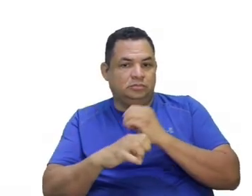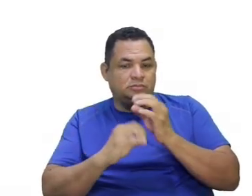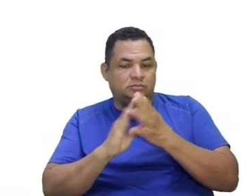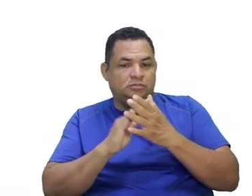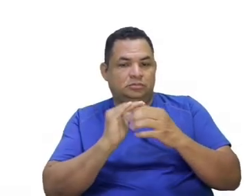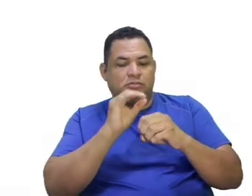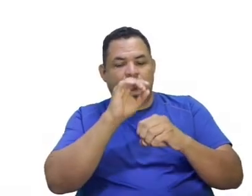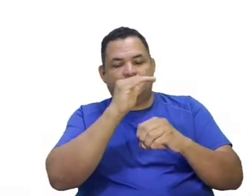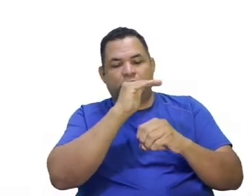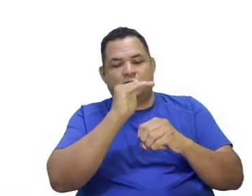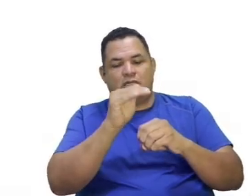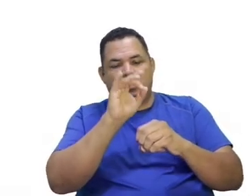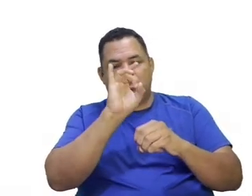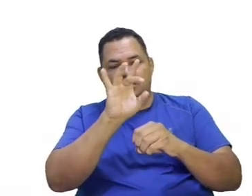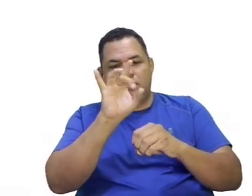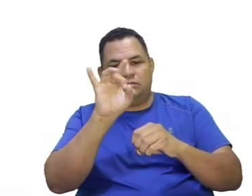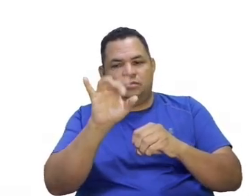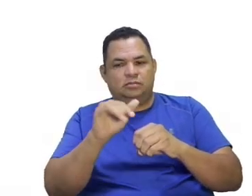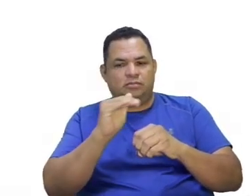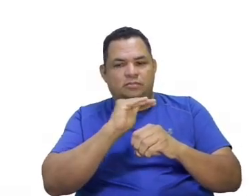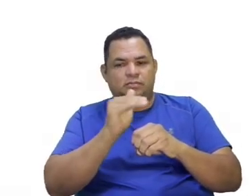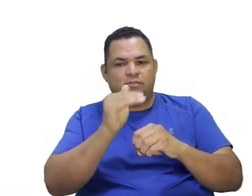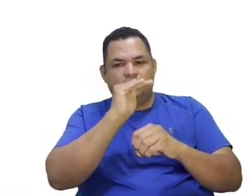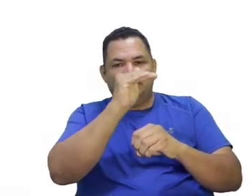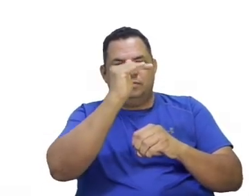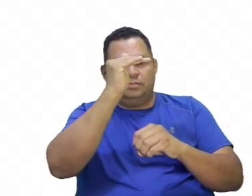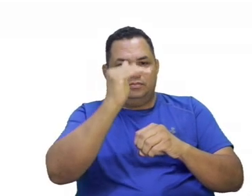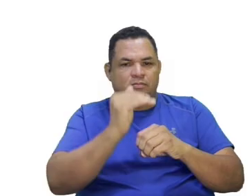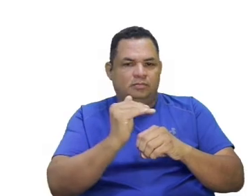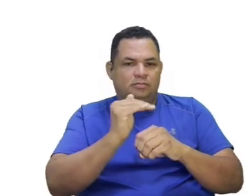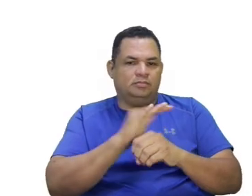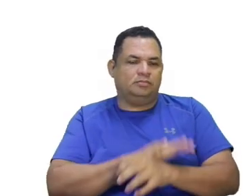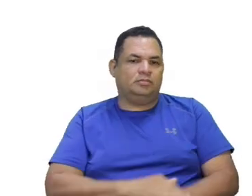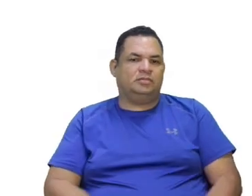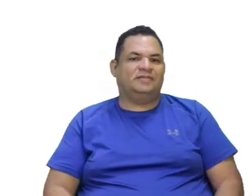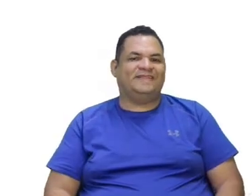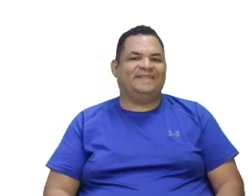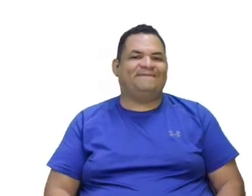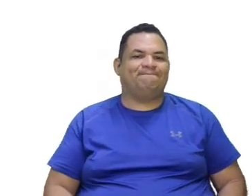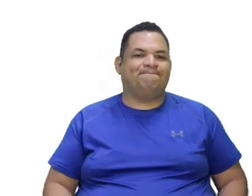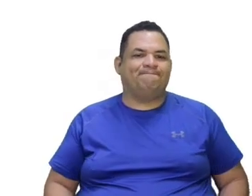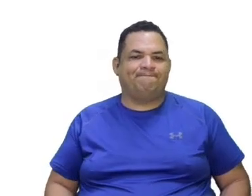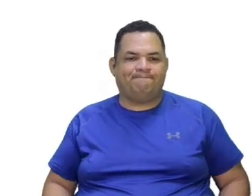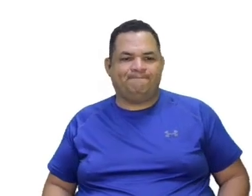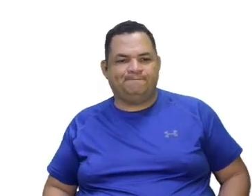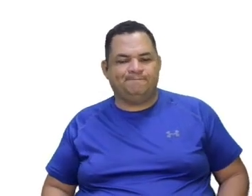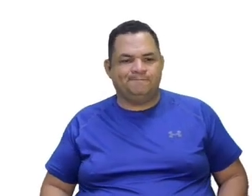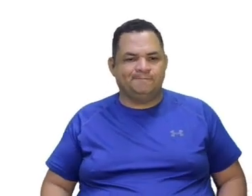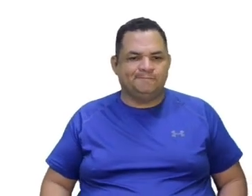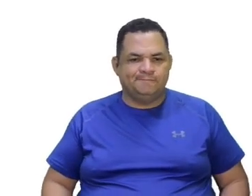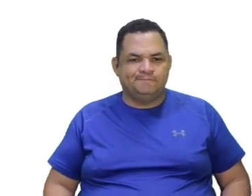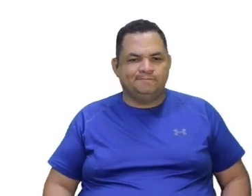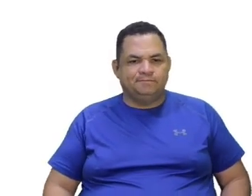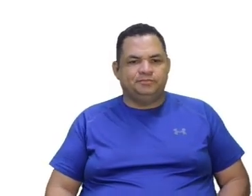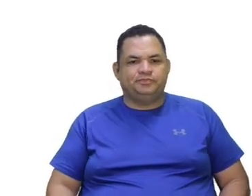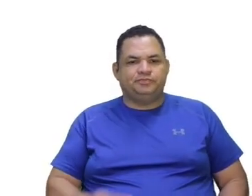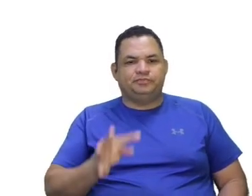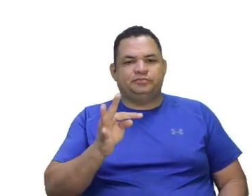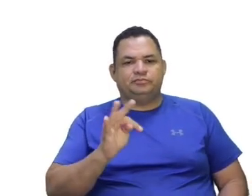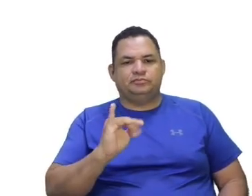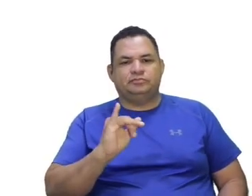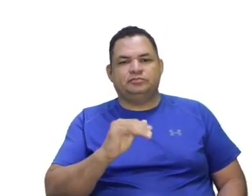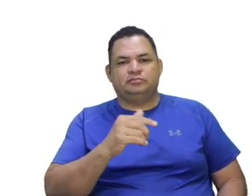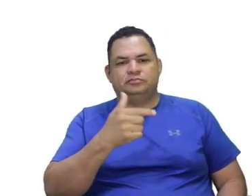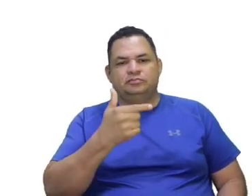tem em cada camada eletrônica. Partindo do átomo neutro primeiro, então vamos lá. Ti